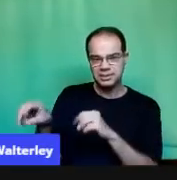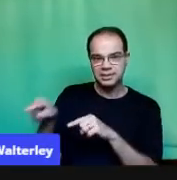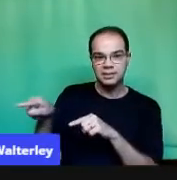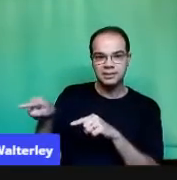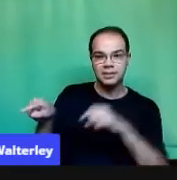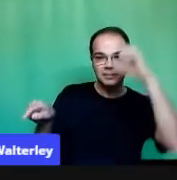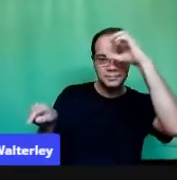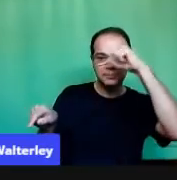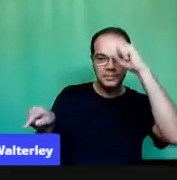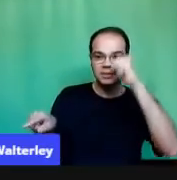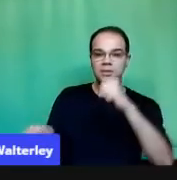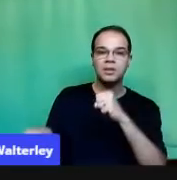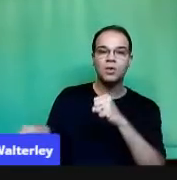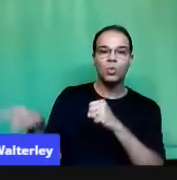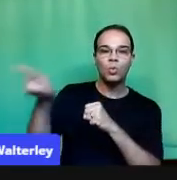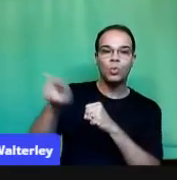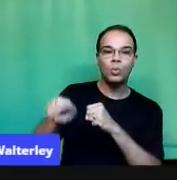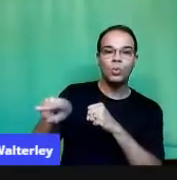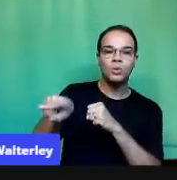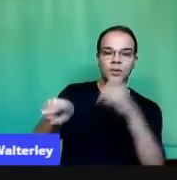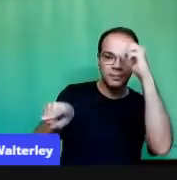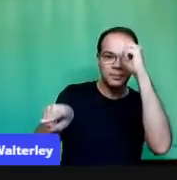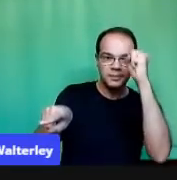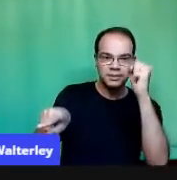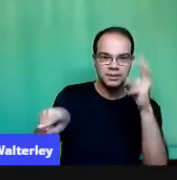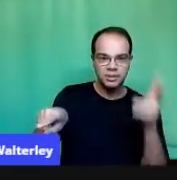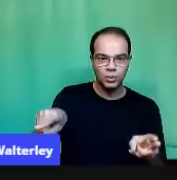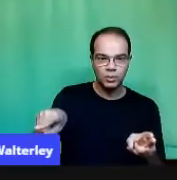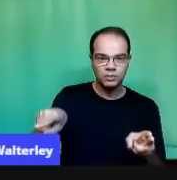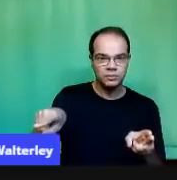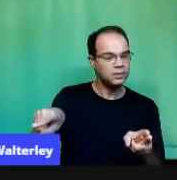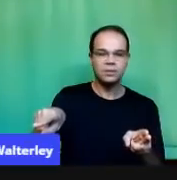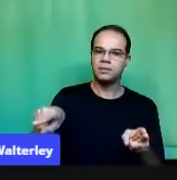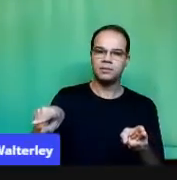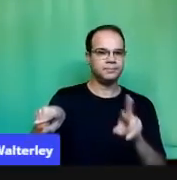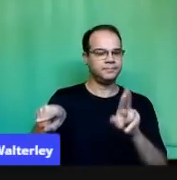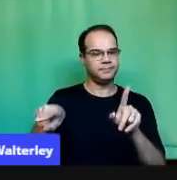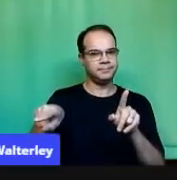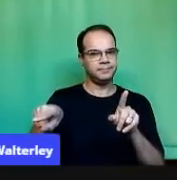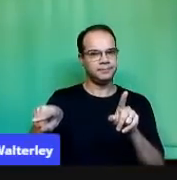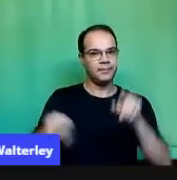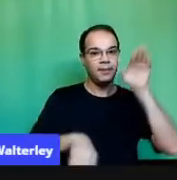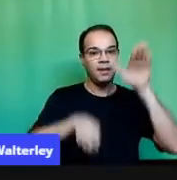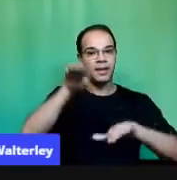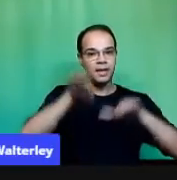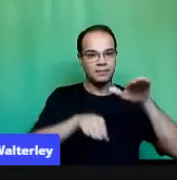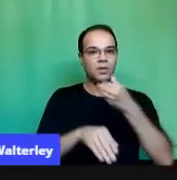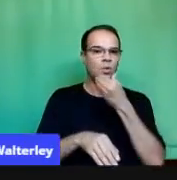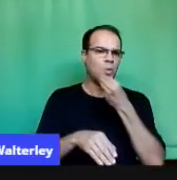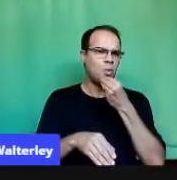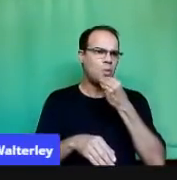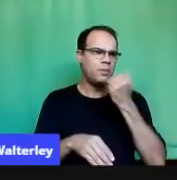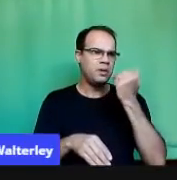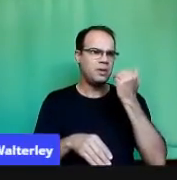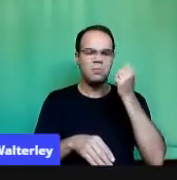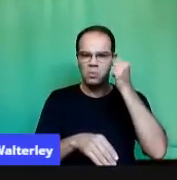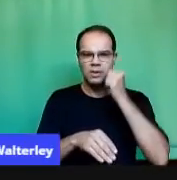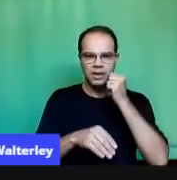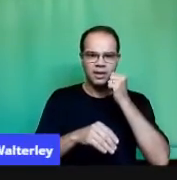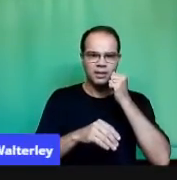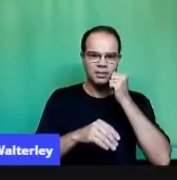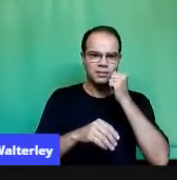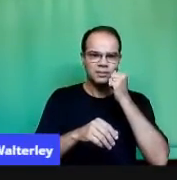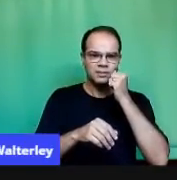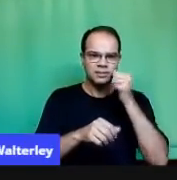forma que aquele artista pensou em colocar aquilo. É algo